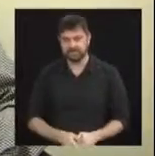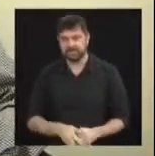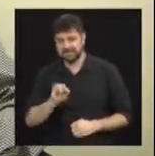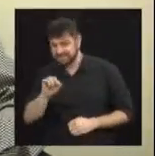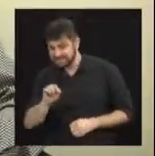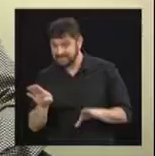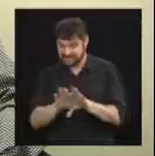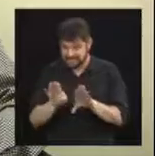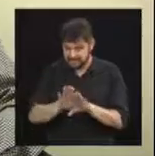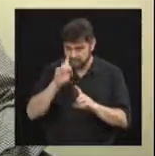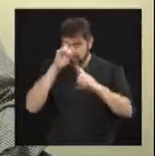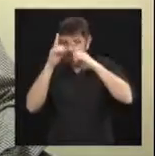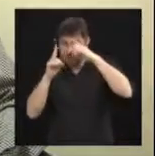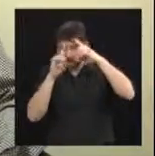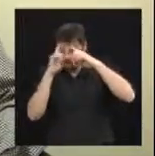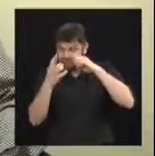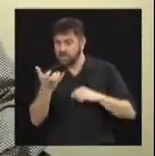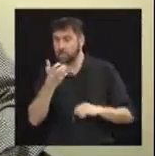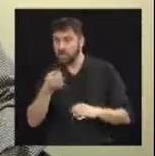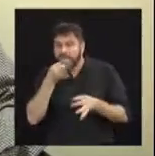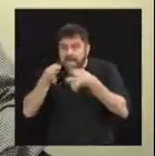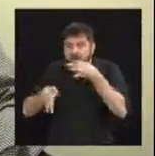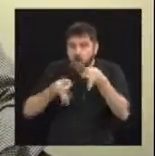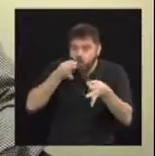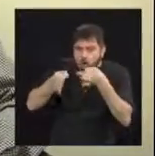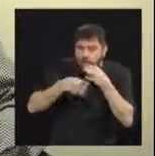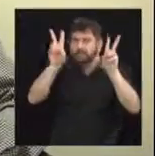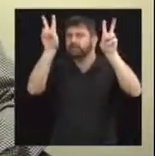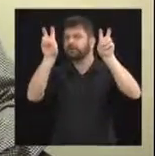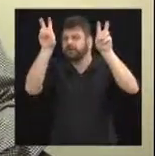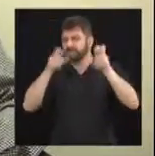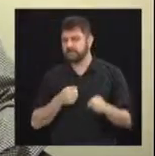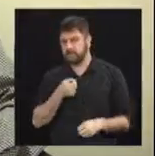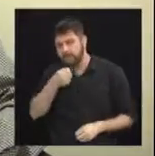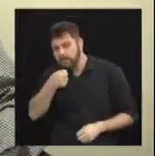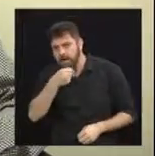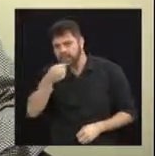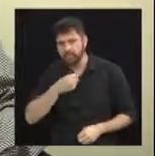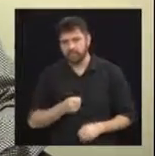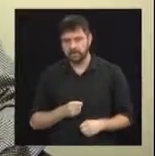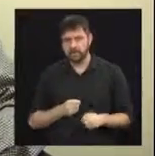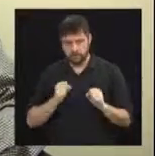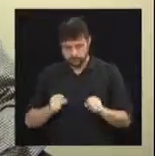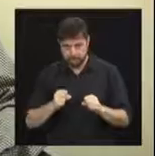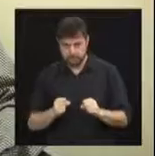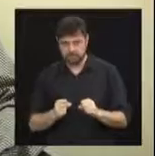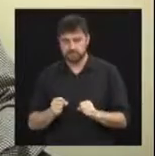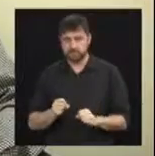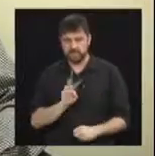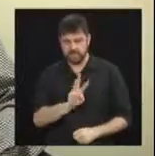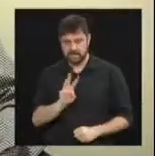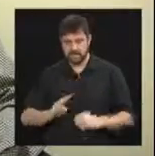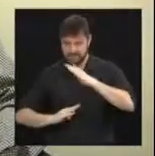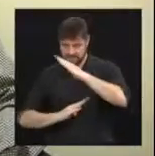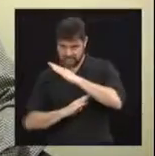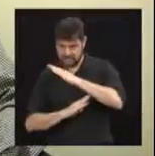fim. E se você também tem alguma dúvida ou quer dar sugestões de temas para o programa, é só entrar na